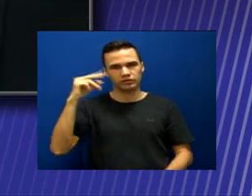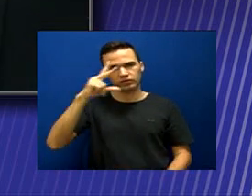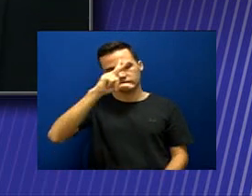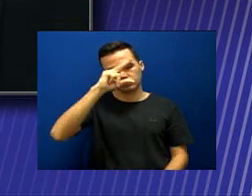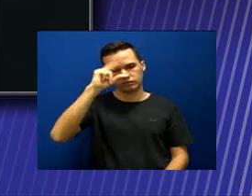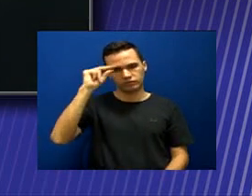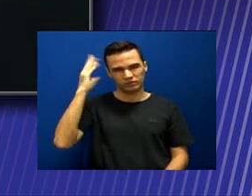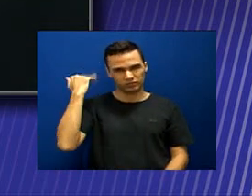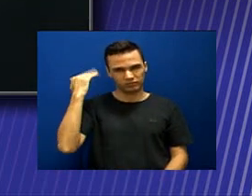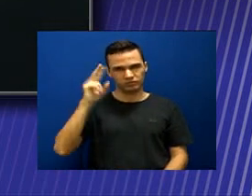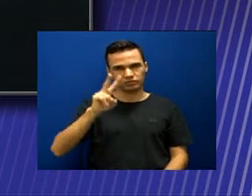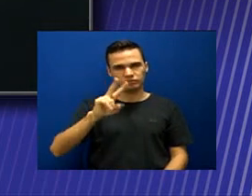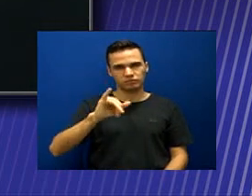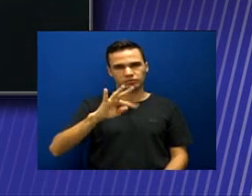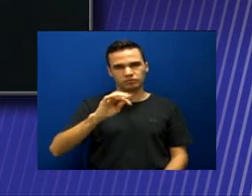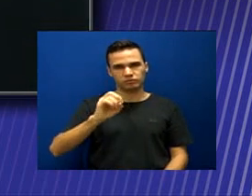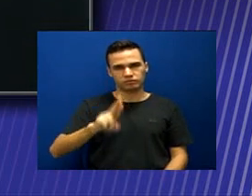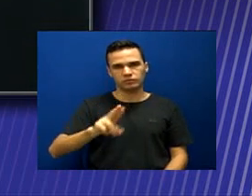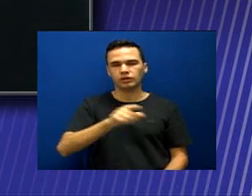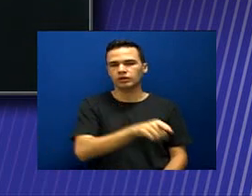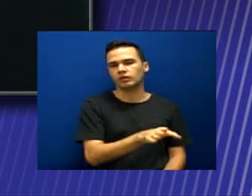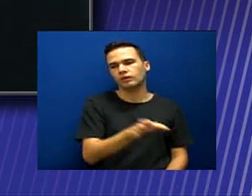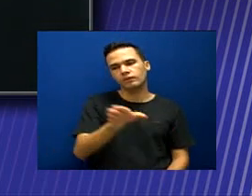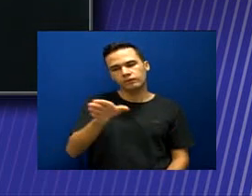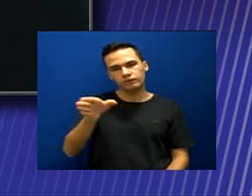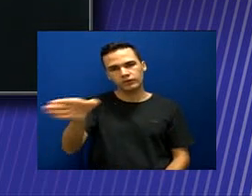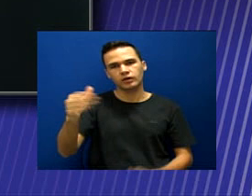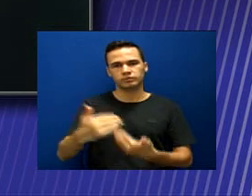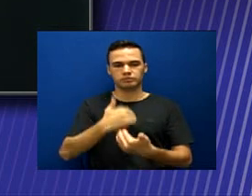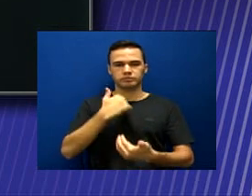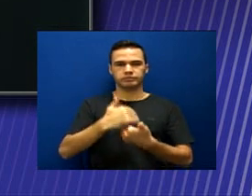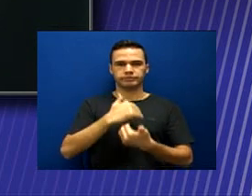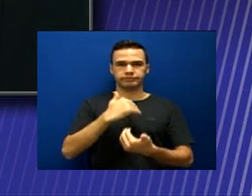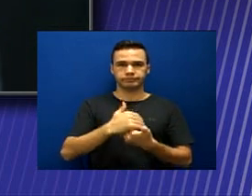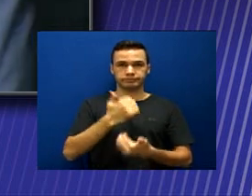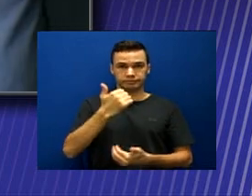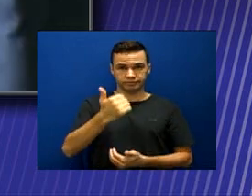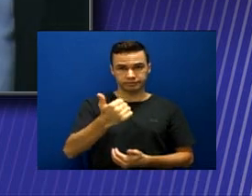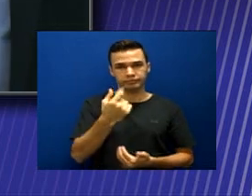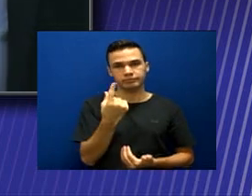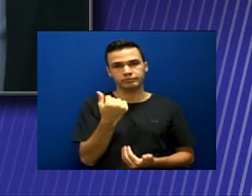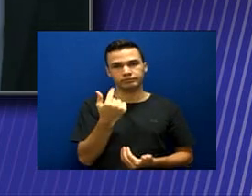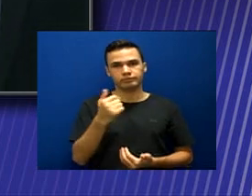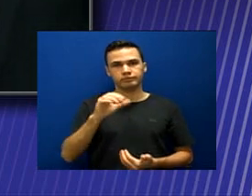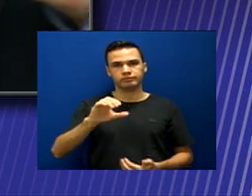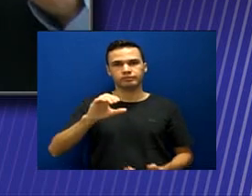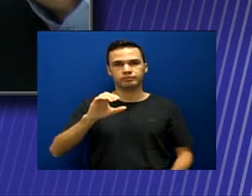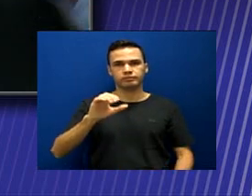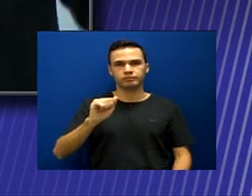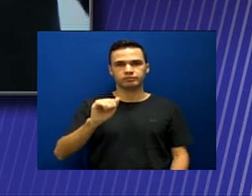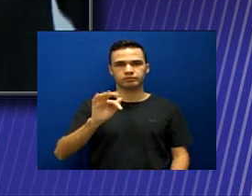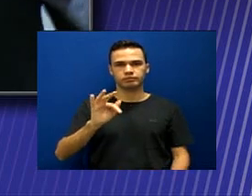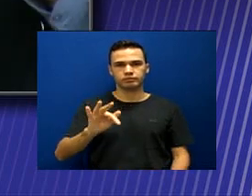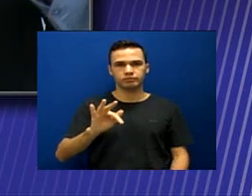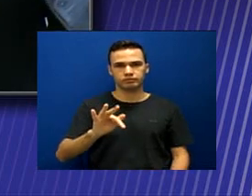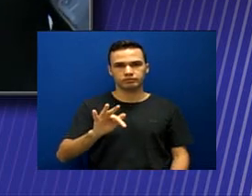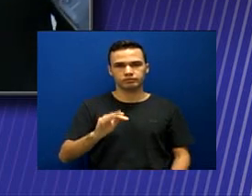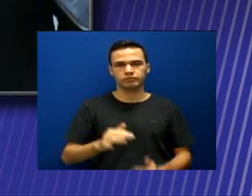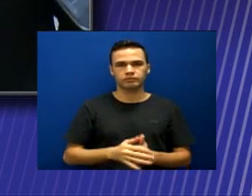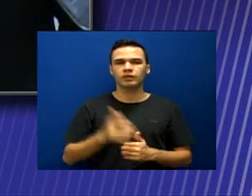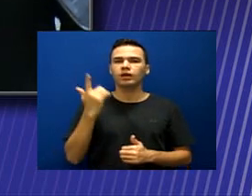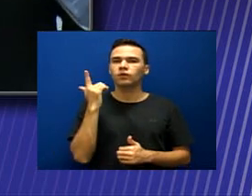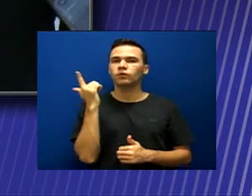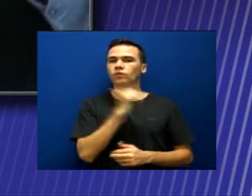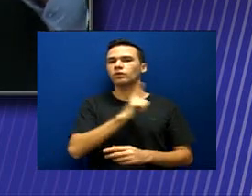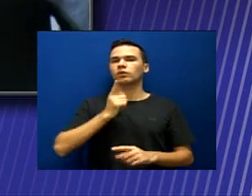teve... E foi por uma ótima orientação que ele teve, recursos do CAF, graças a